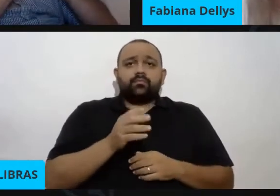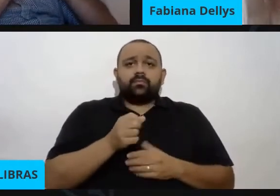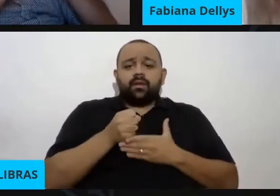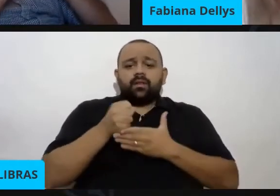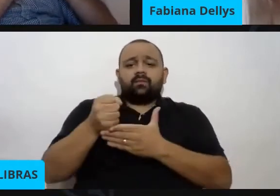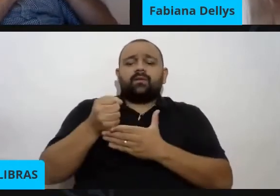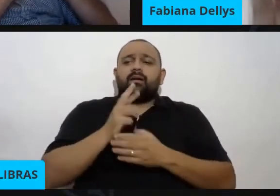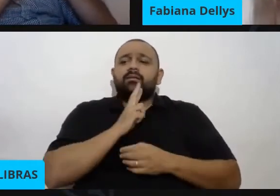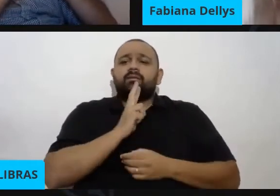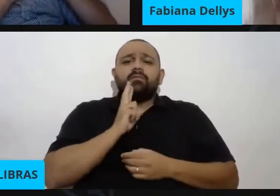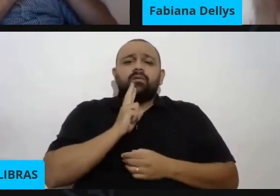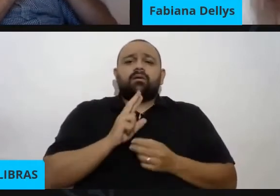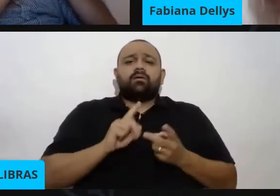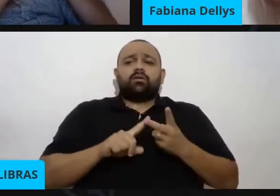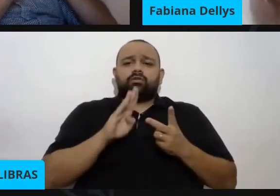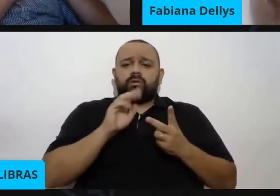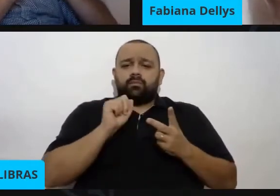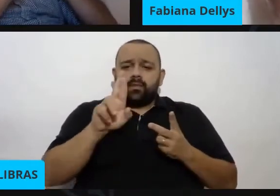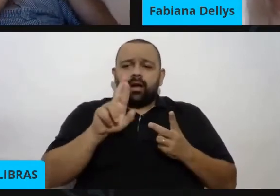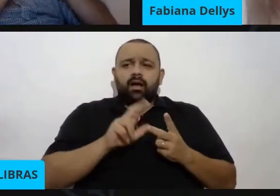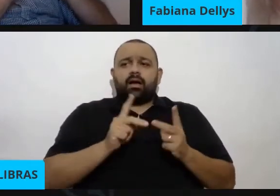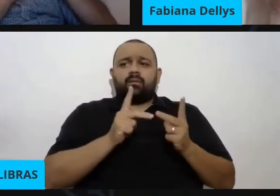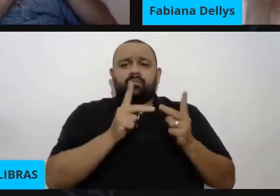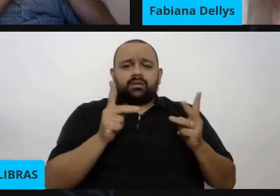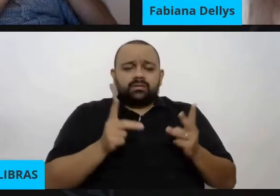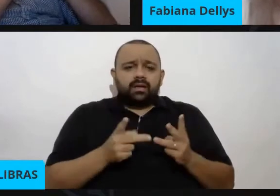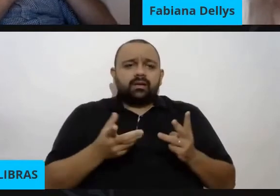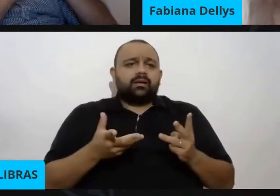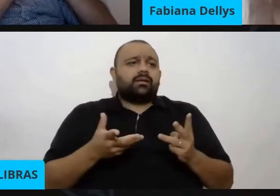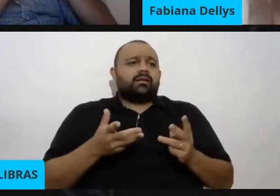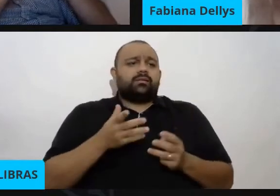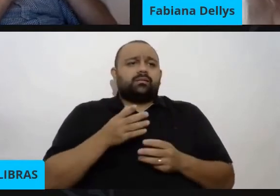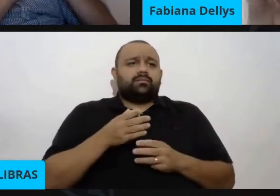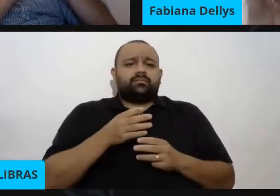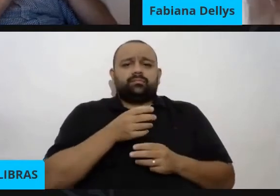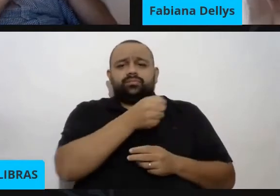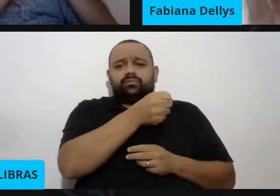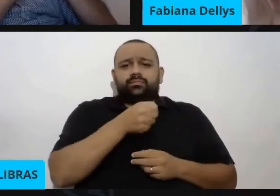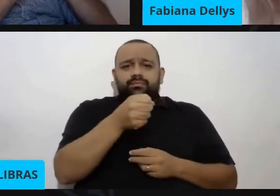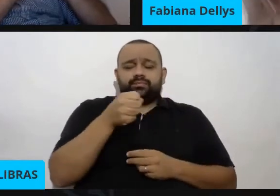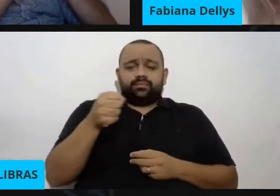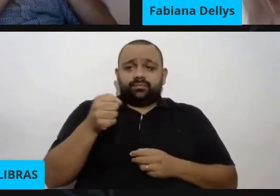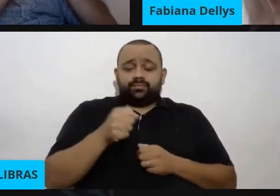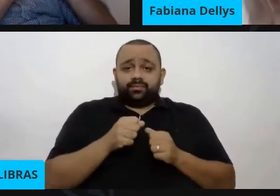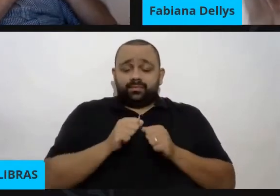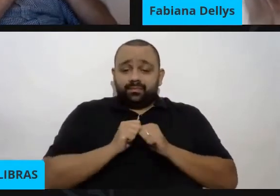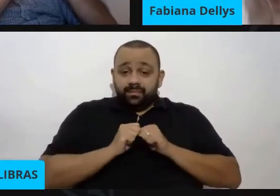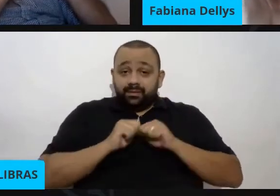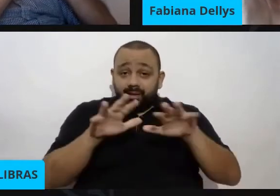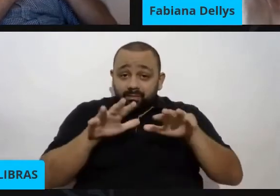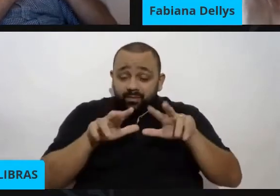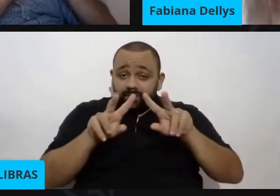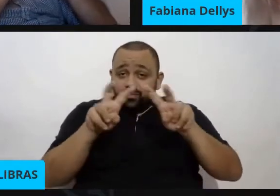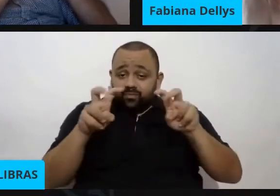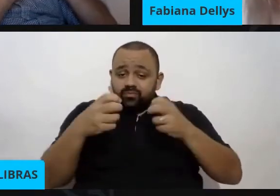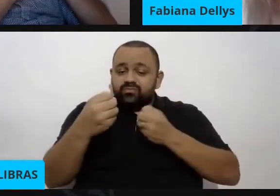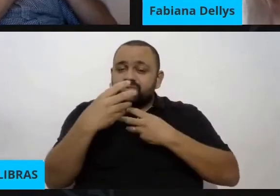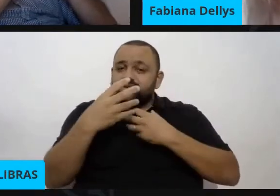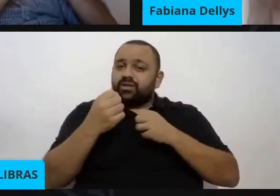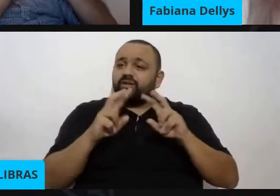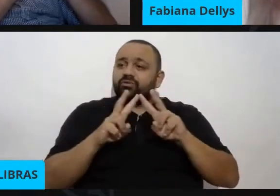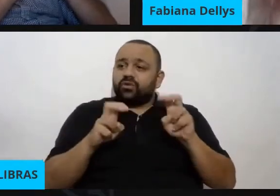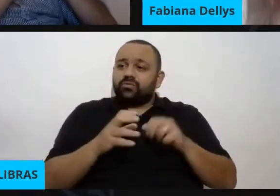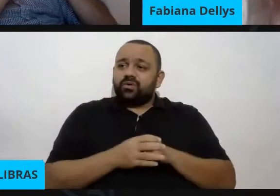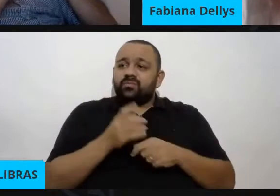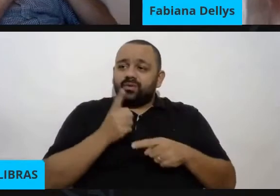restaurantes, a bar, né, a pizzaria, e essa pandemia me ensinou tanto, porque eu